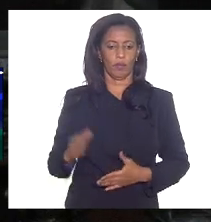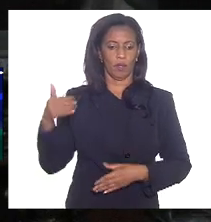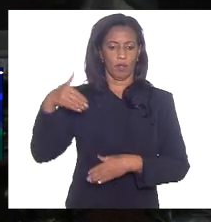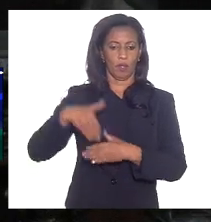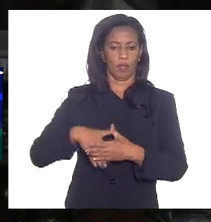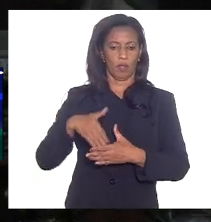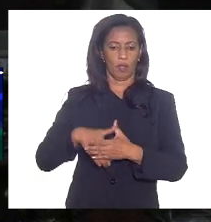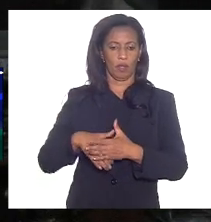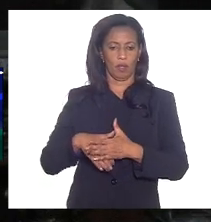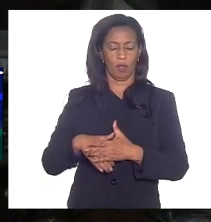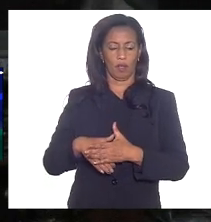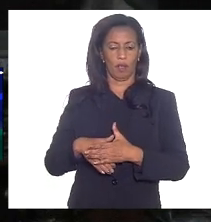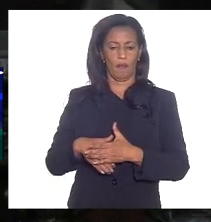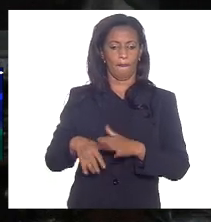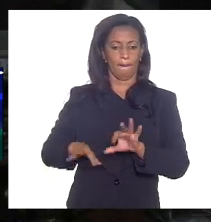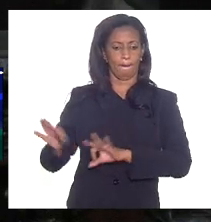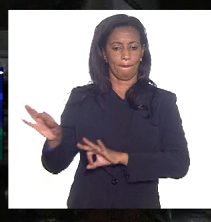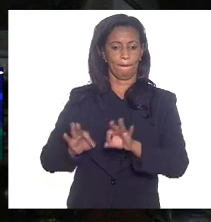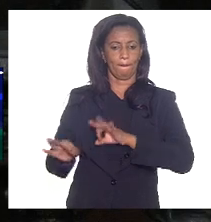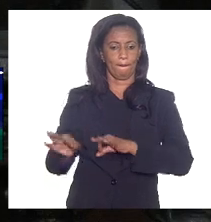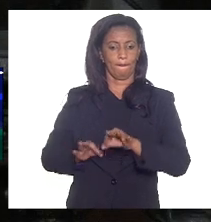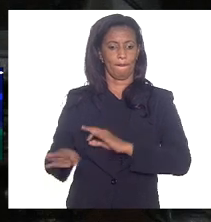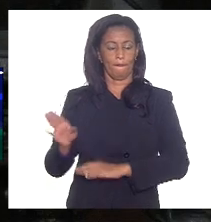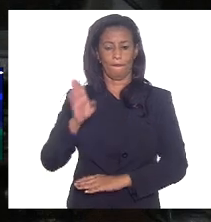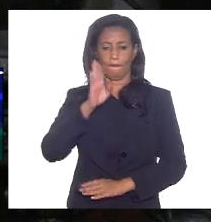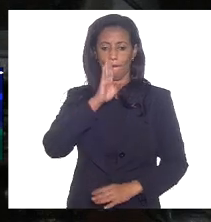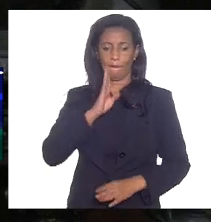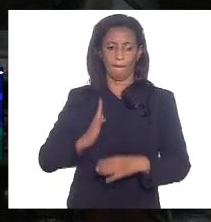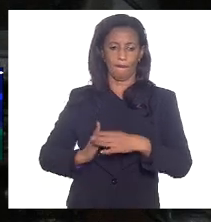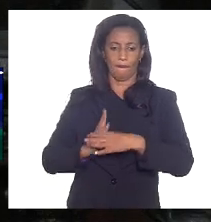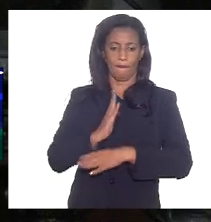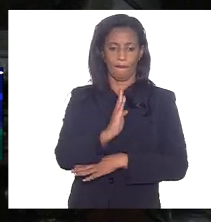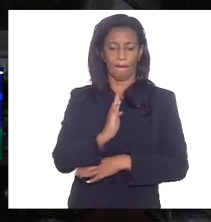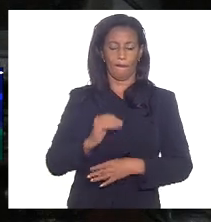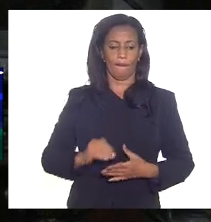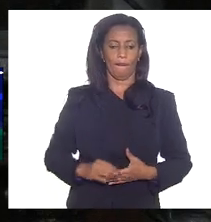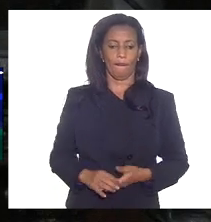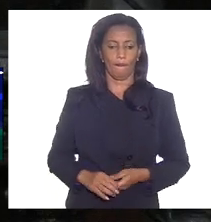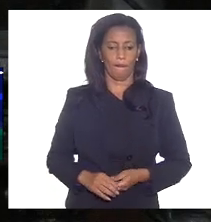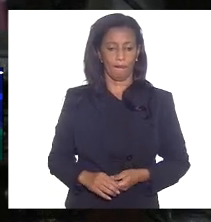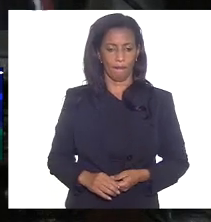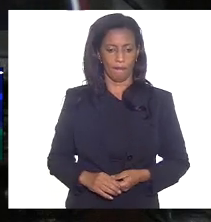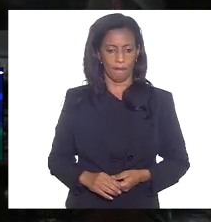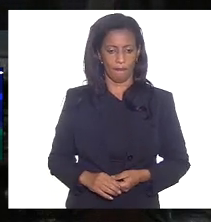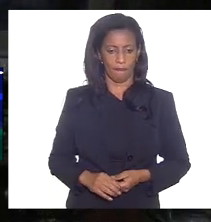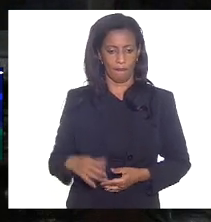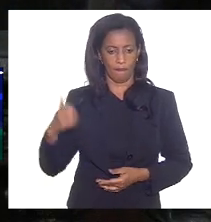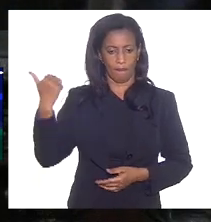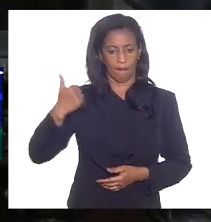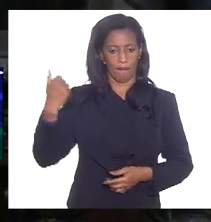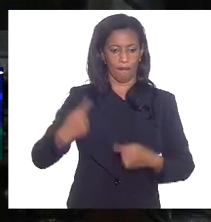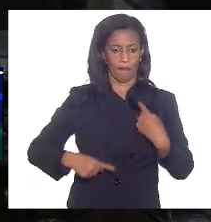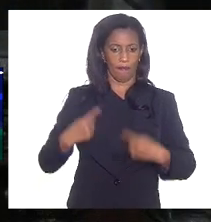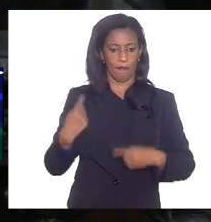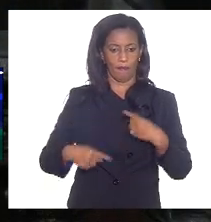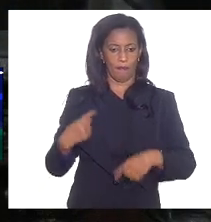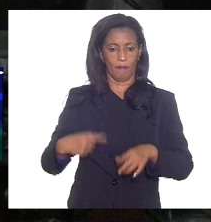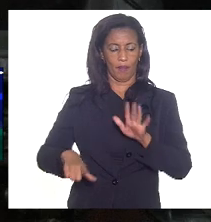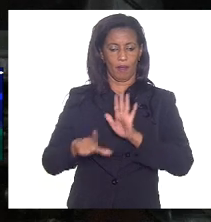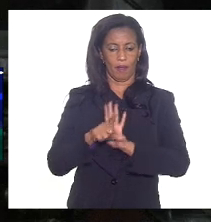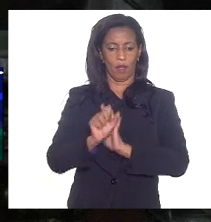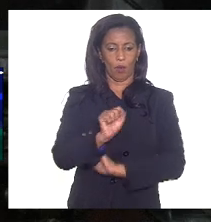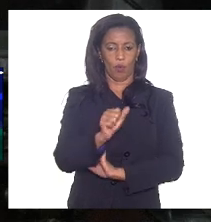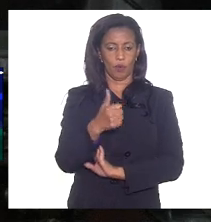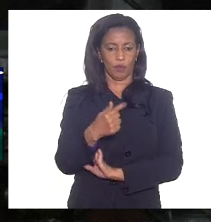votação, projeto assim emendado. Senhores que aprovam, permaneçam como estão, aprovado. Vai a redação do vencido para a segunda discussão. Primeira discussão, projeto de lei 2763